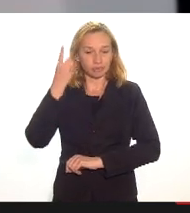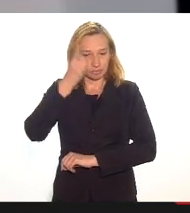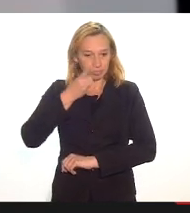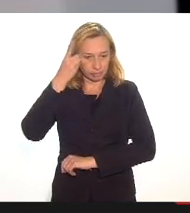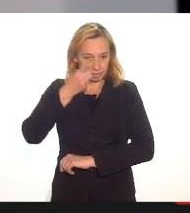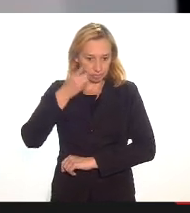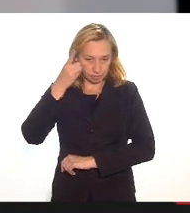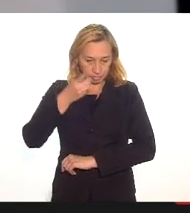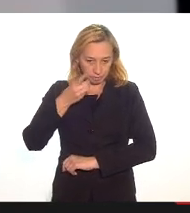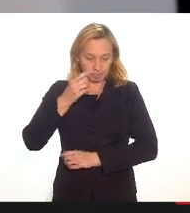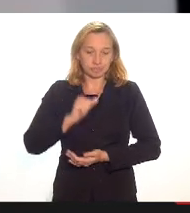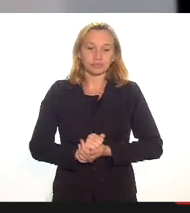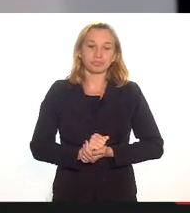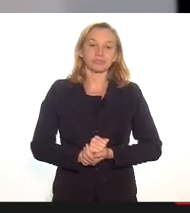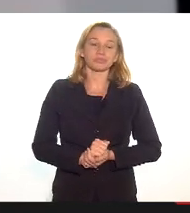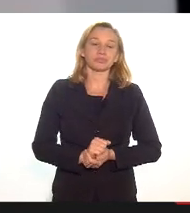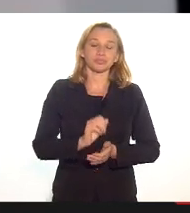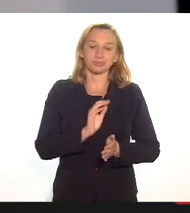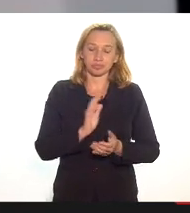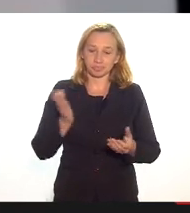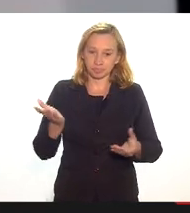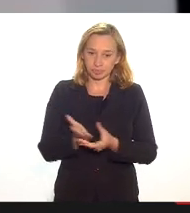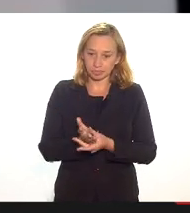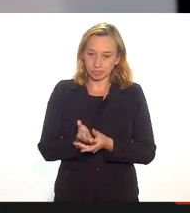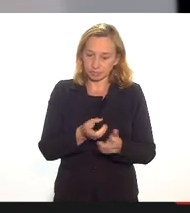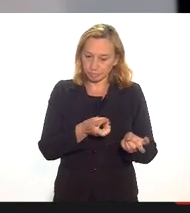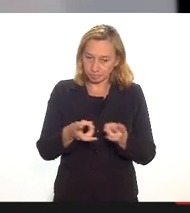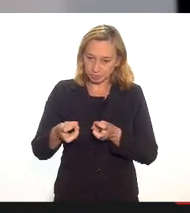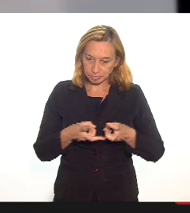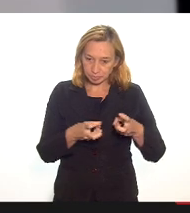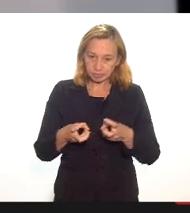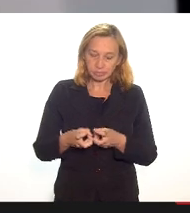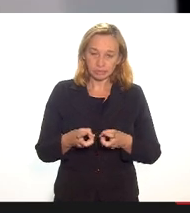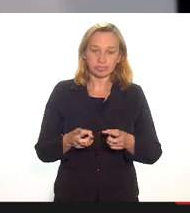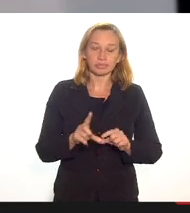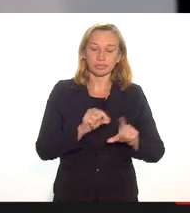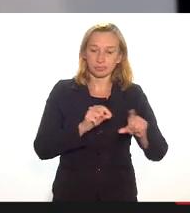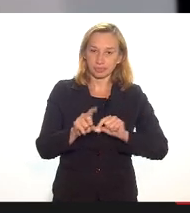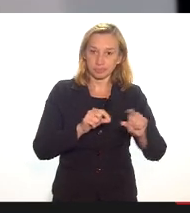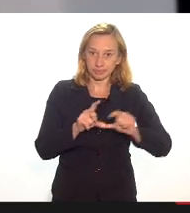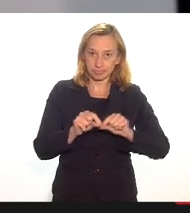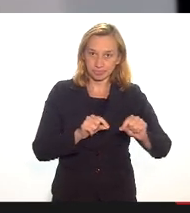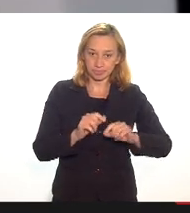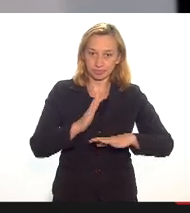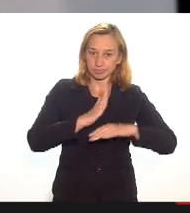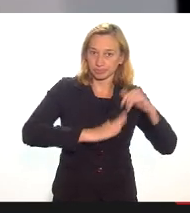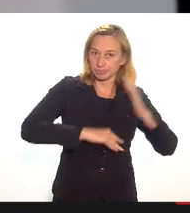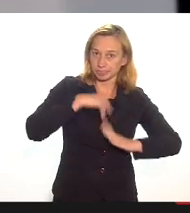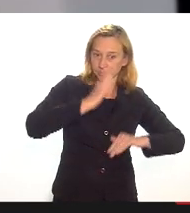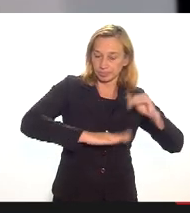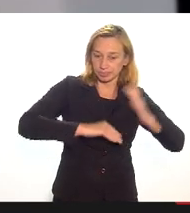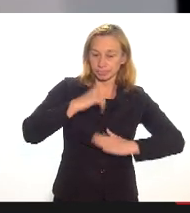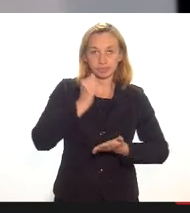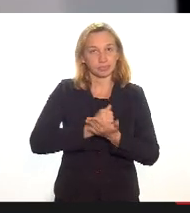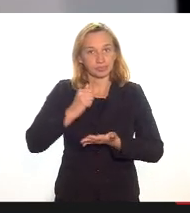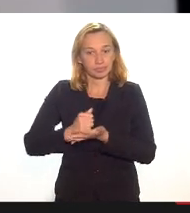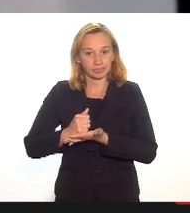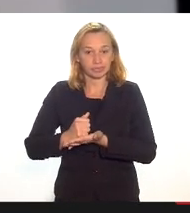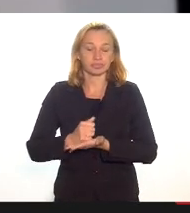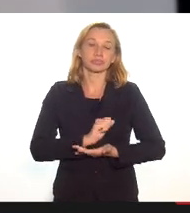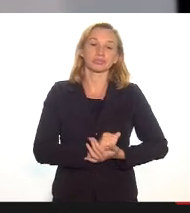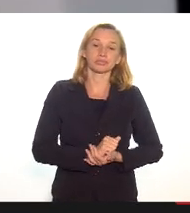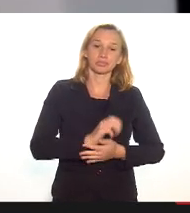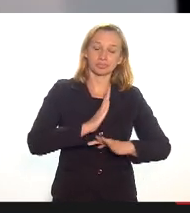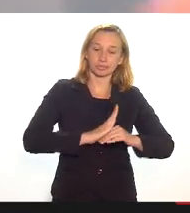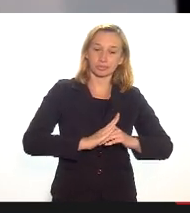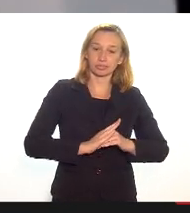esse processo fosse refeito. A seleção foi feita, profissionais iam ser contratados e foram,